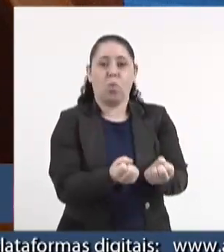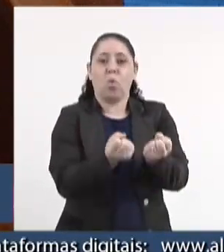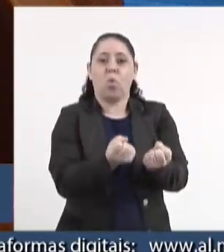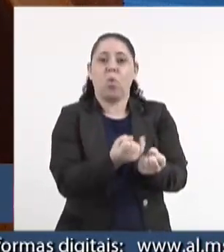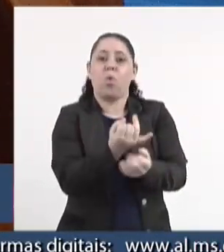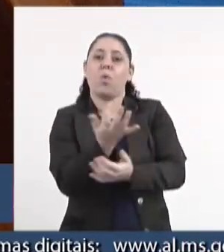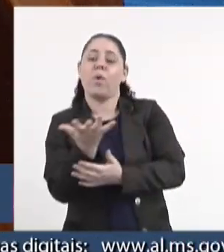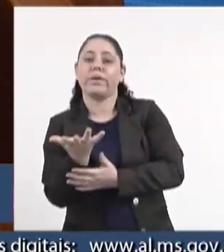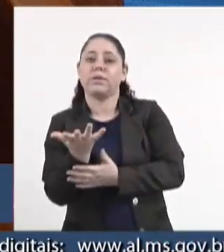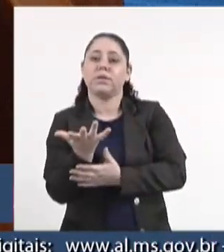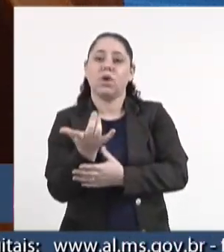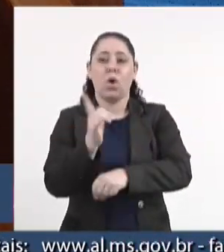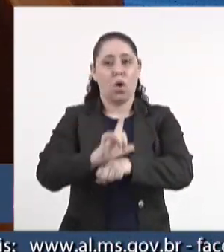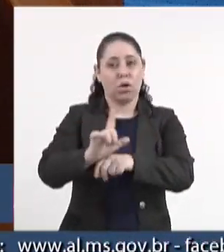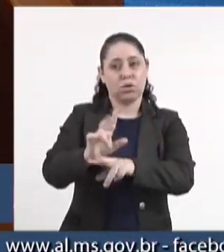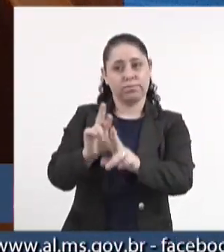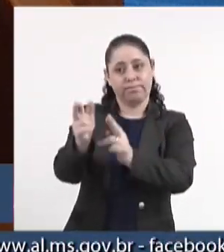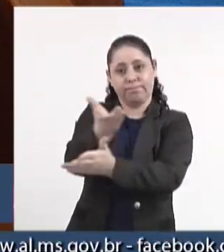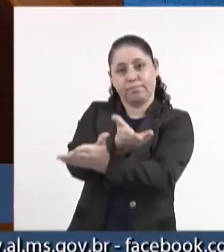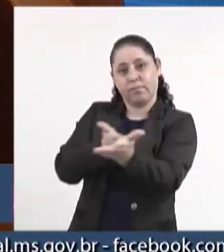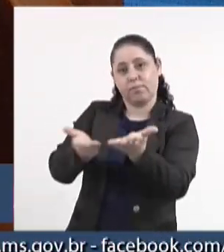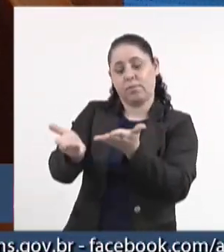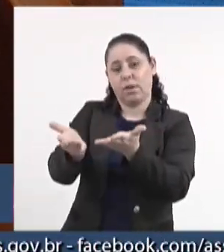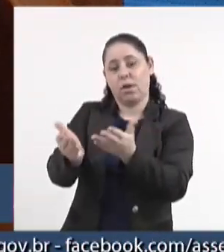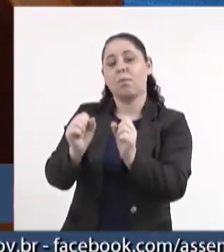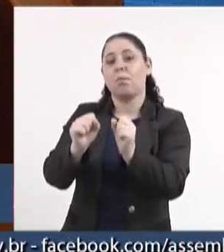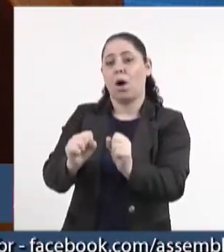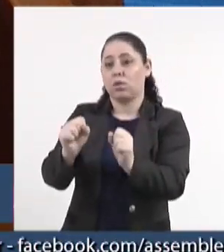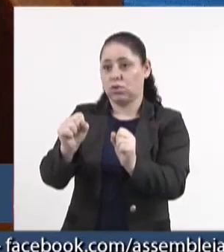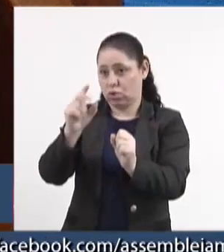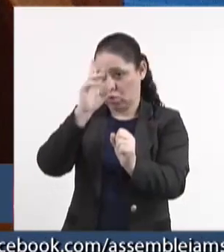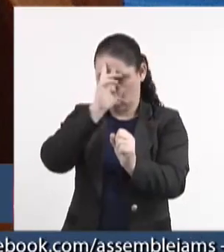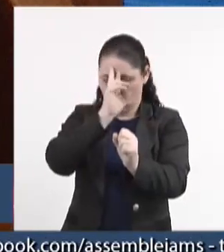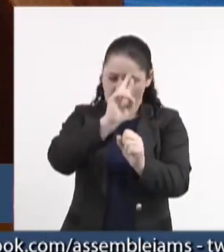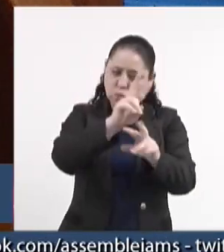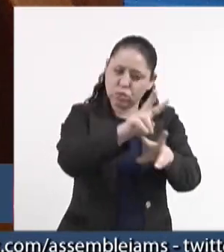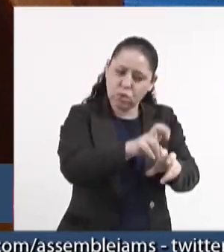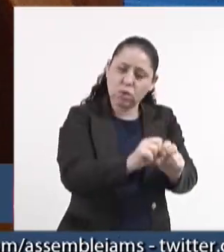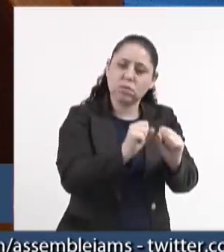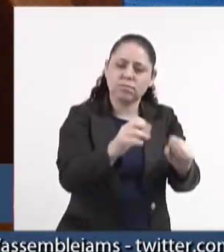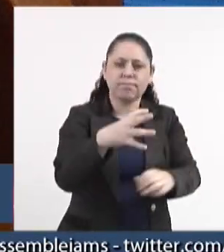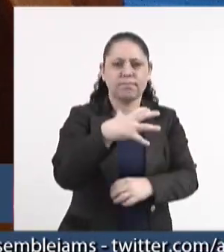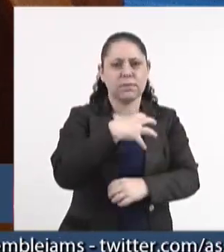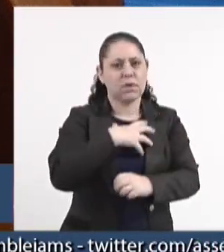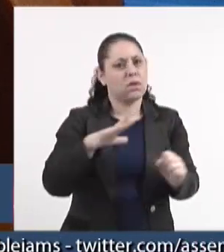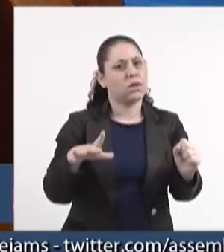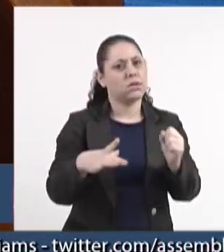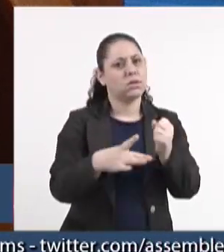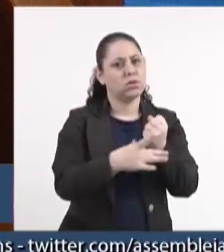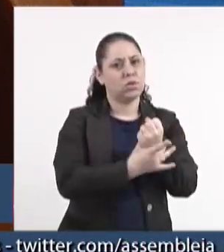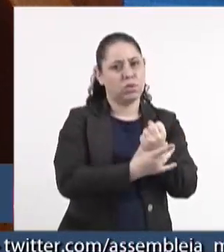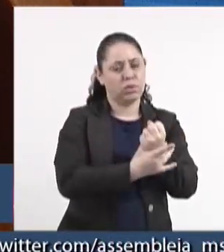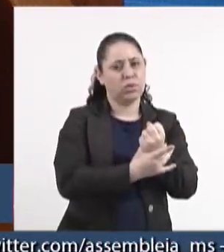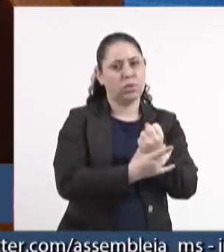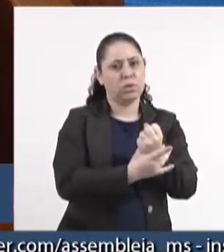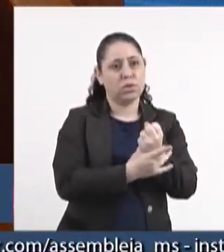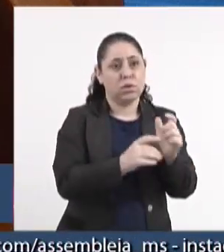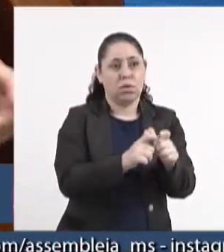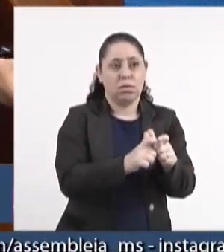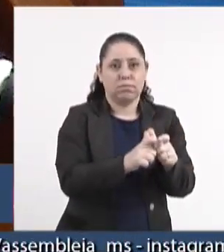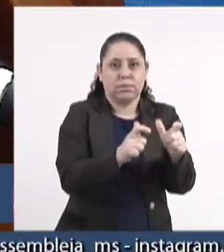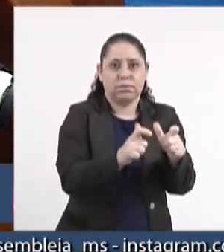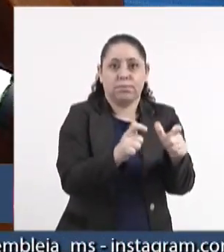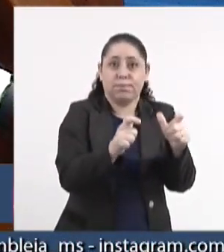de comercialização, para que o produtor se sinta seguro de